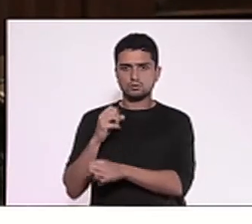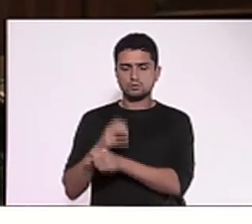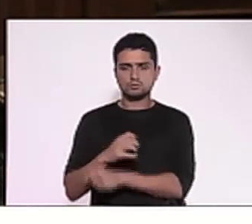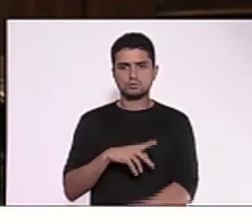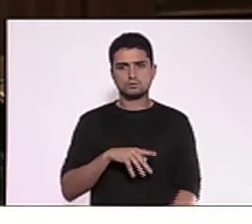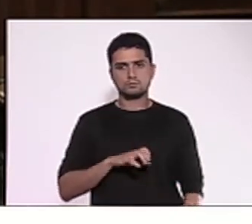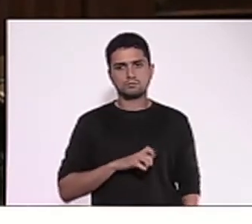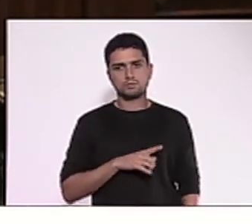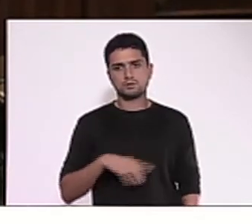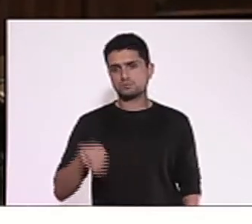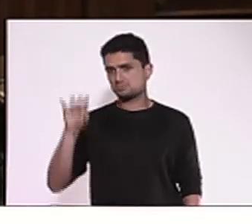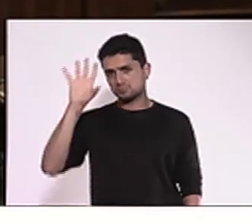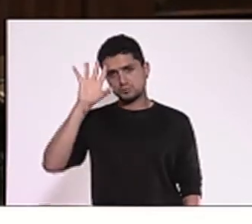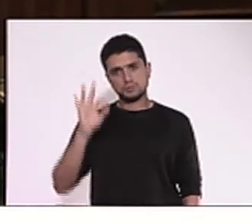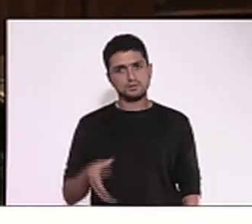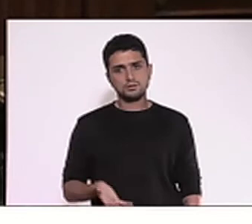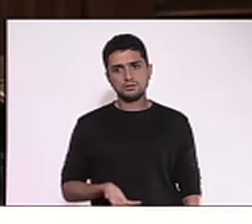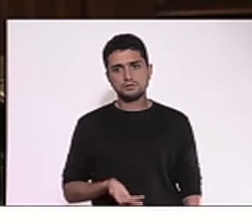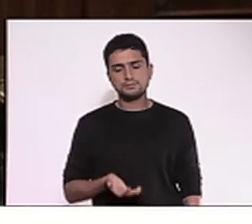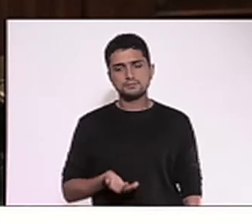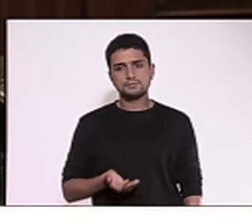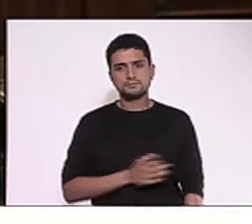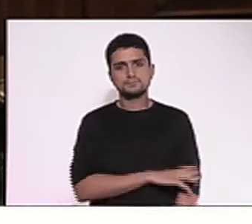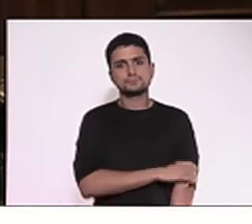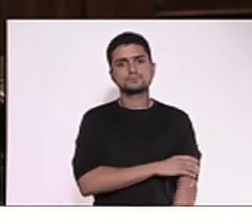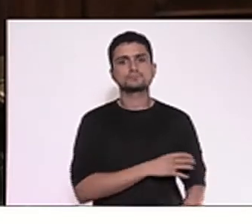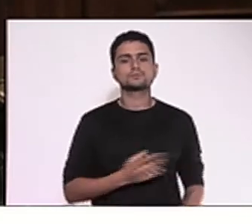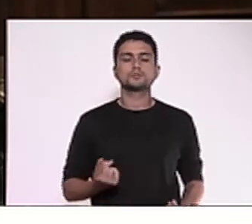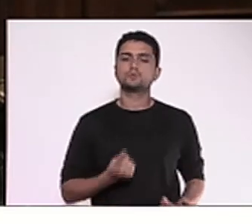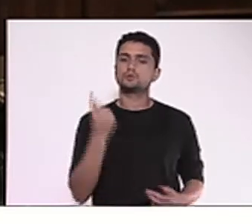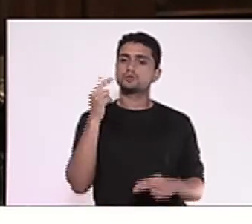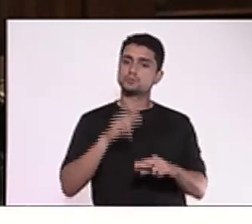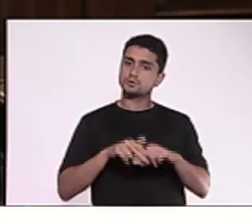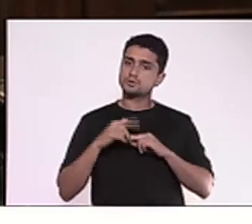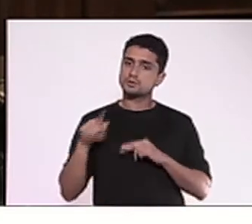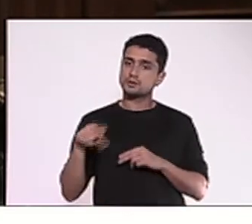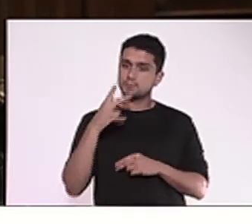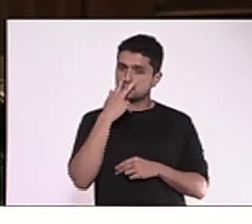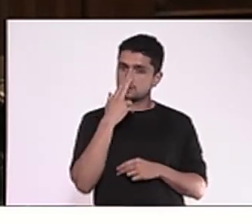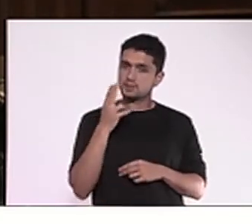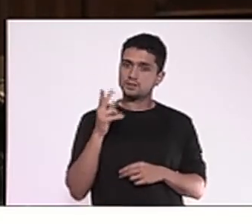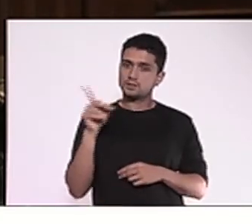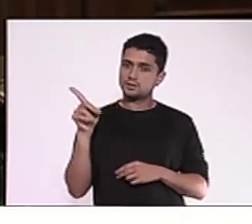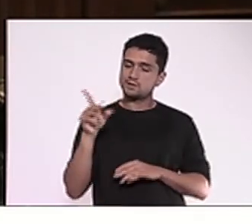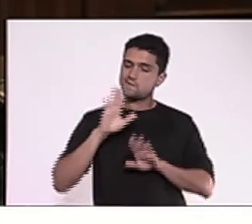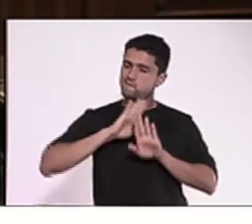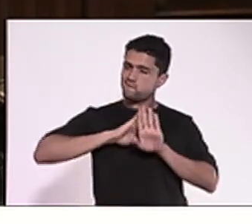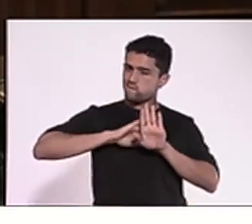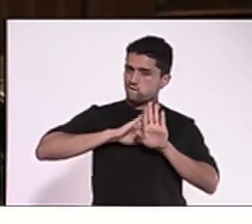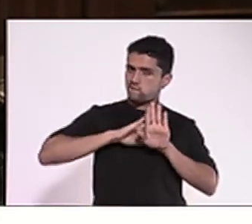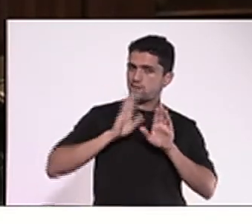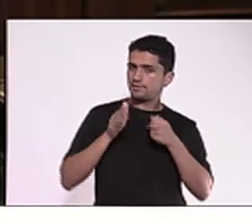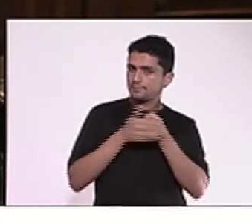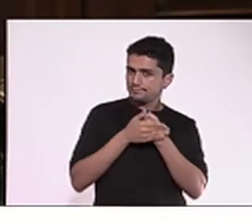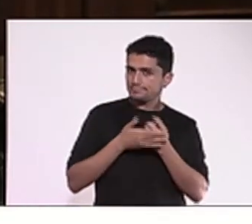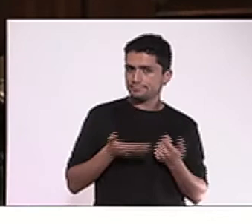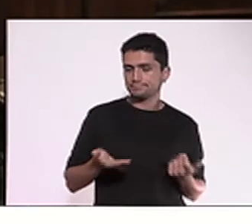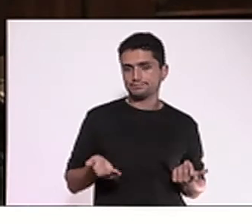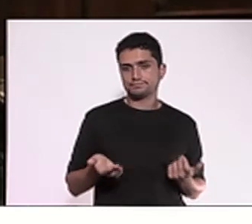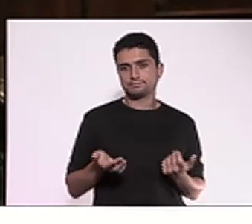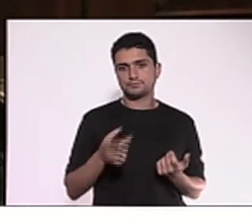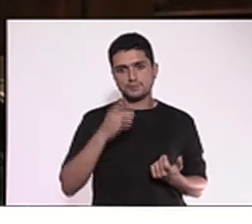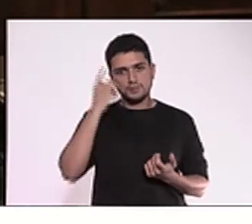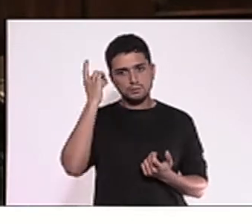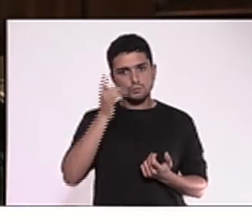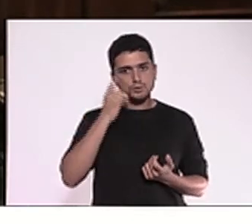entendendo. A única razão é querer também um cheque em branco desses mesmos deputados e deputadas para quando vierem as